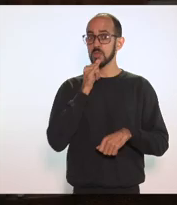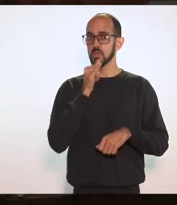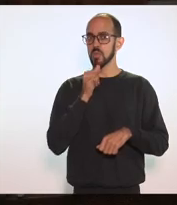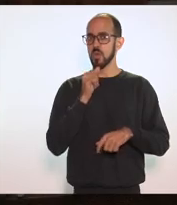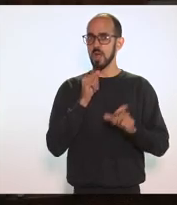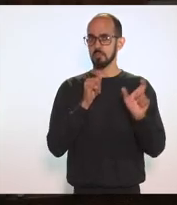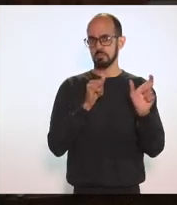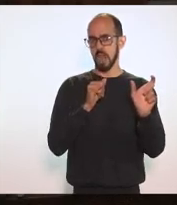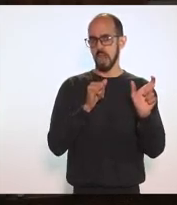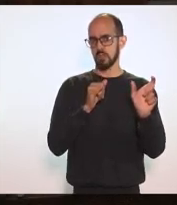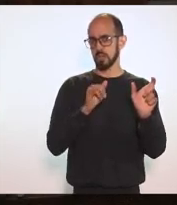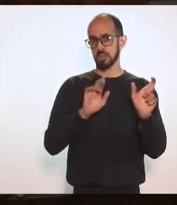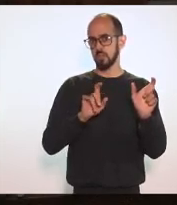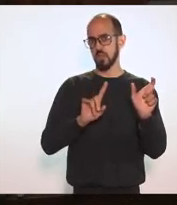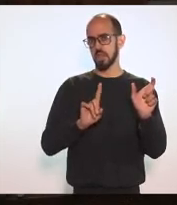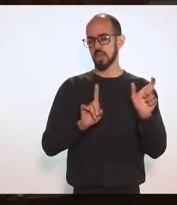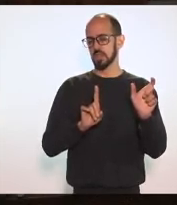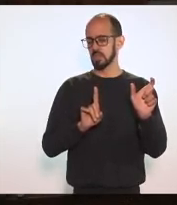Se não vejamos,